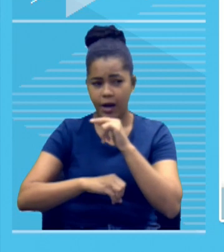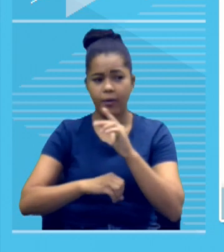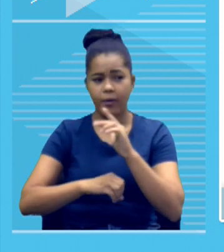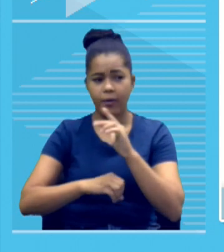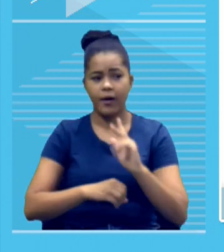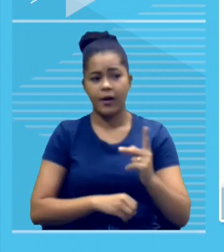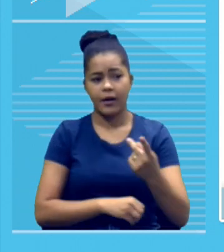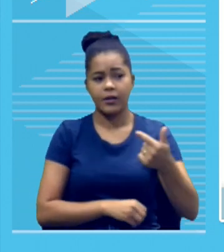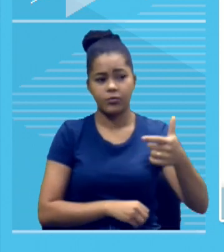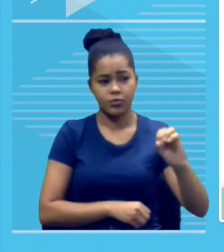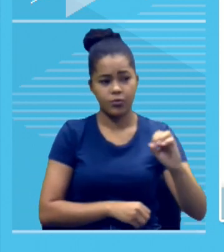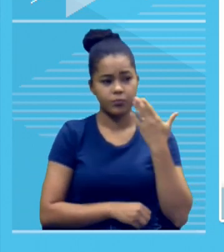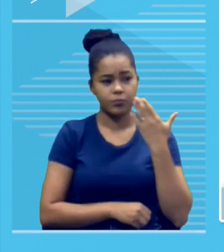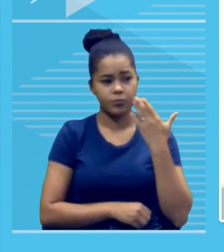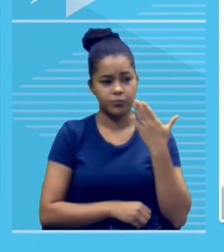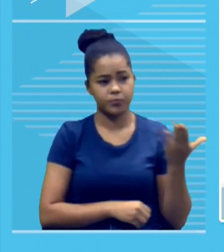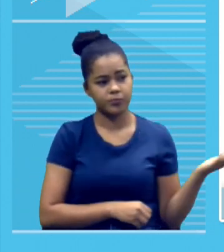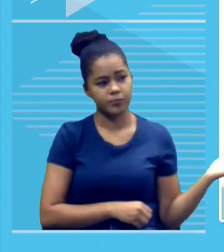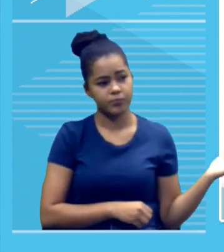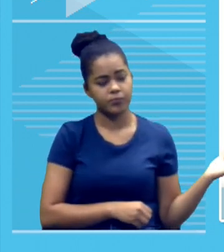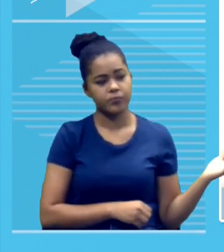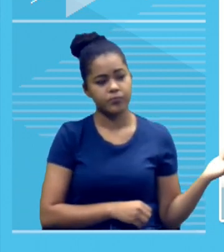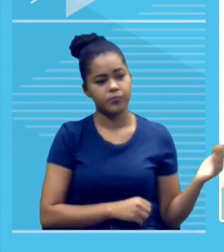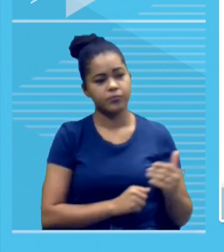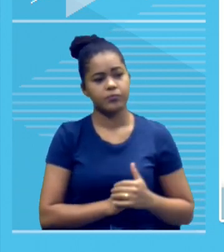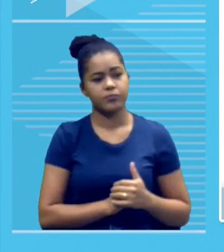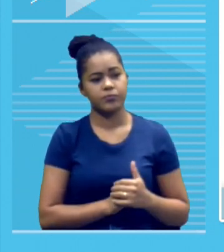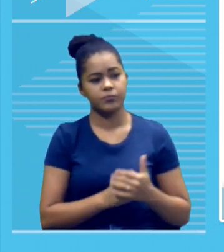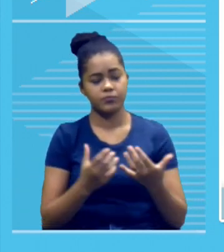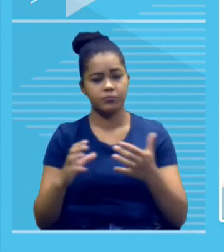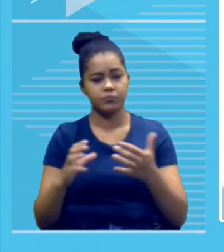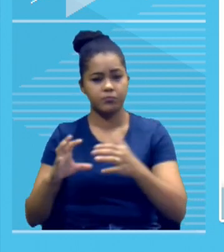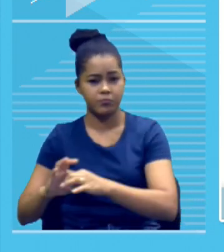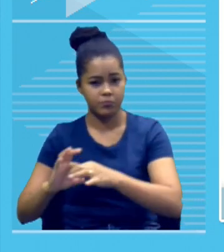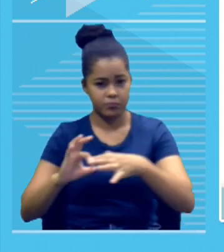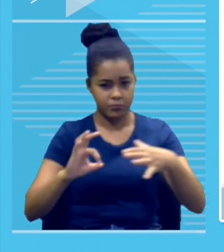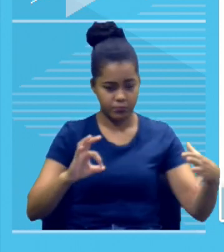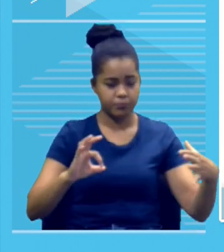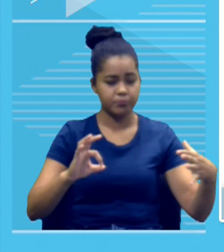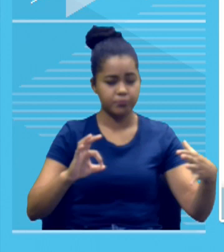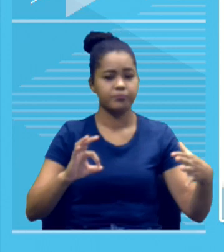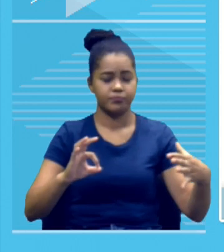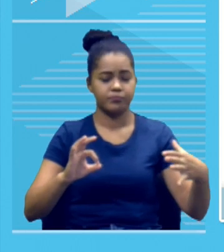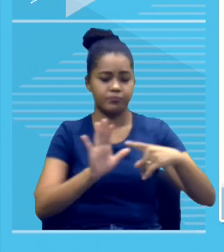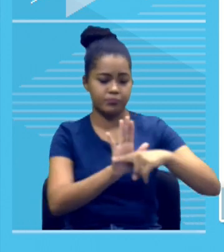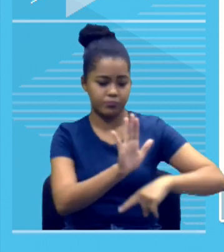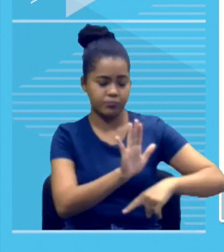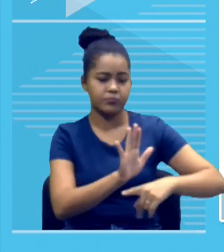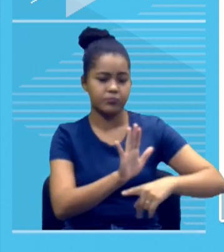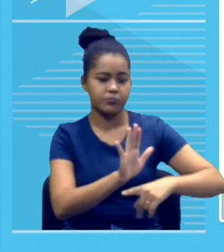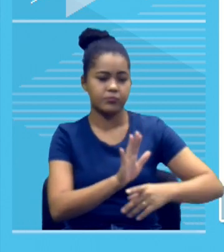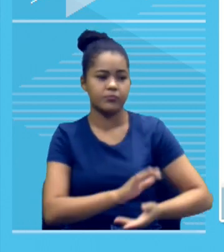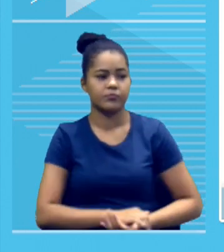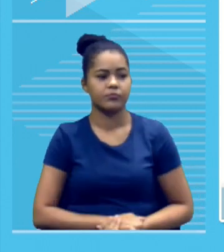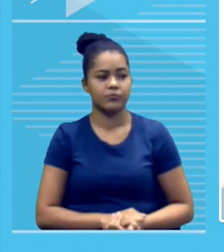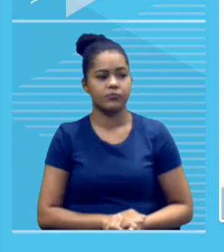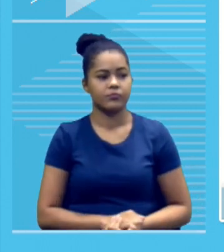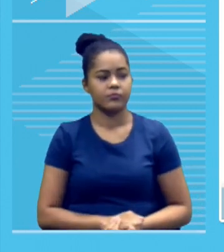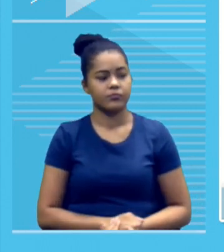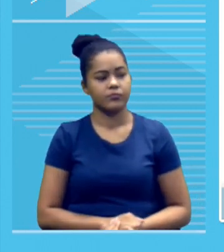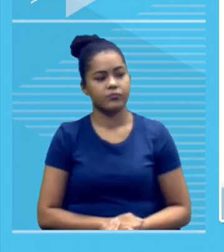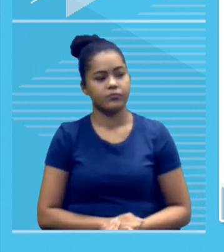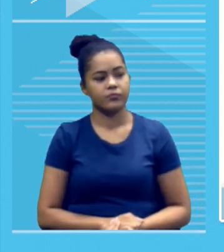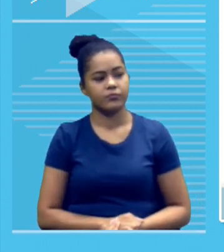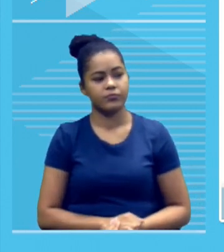de ligantes. Saída de ligantes, certo? Então, formou ali um alceno. Tá?